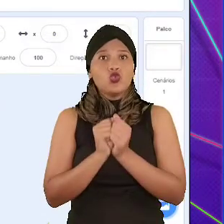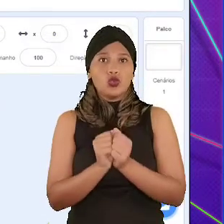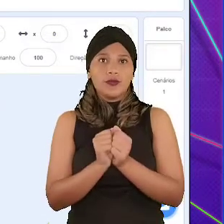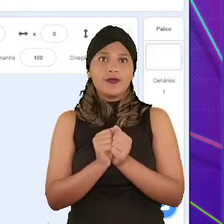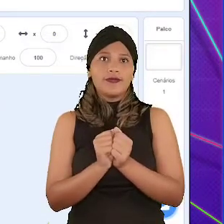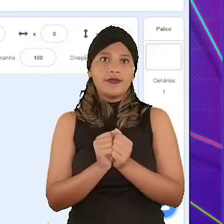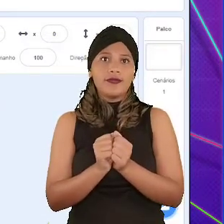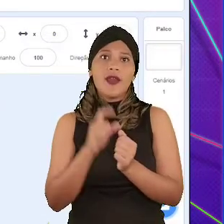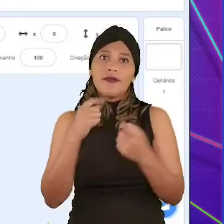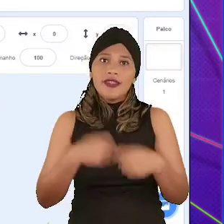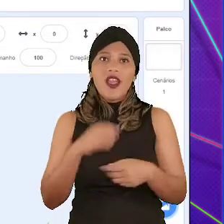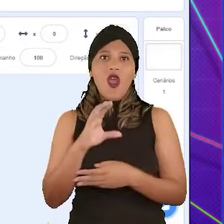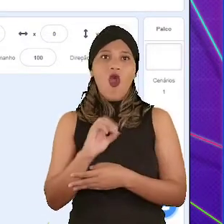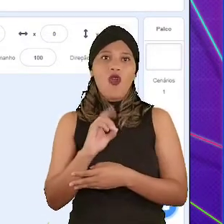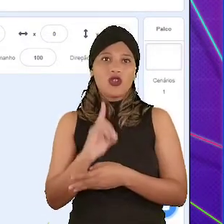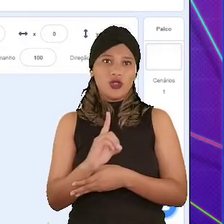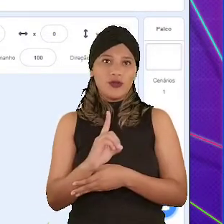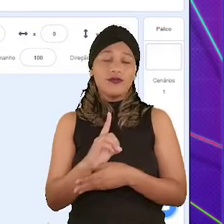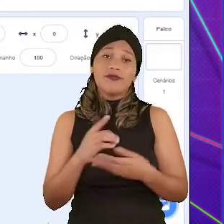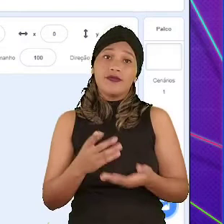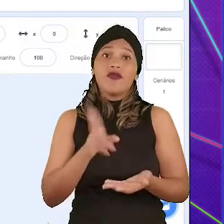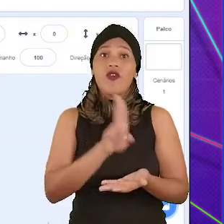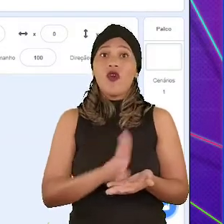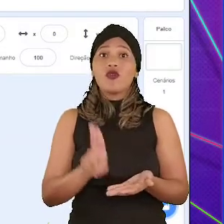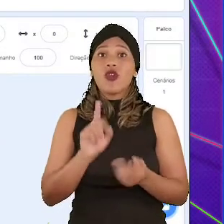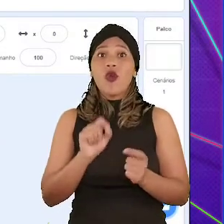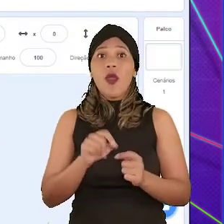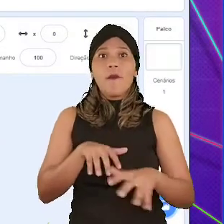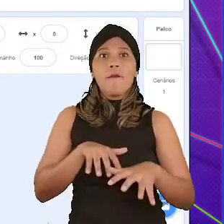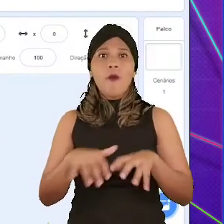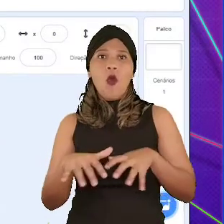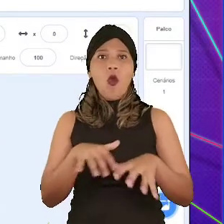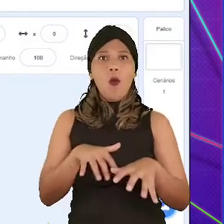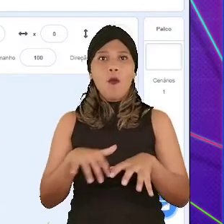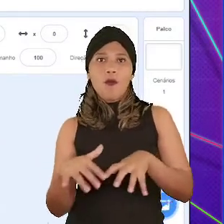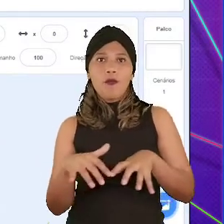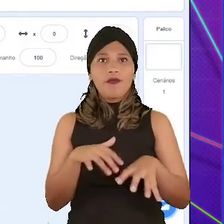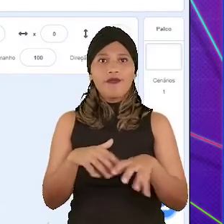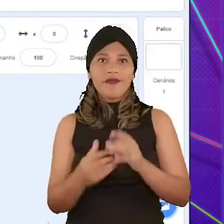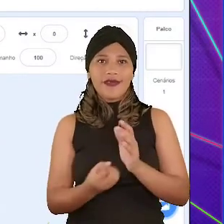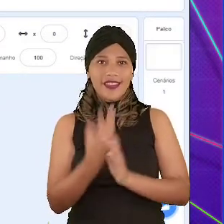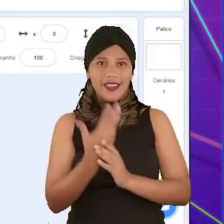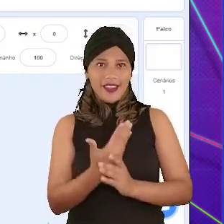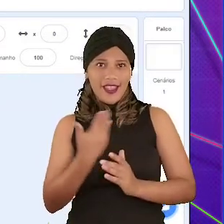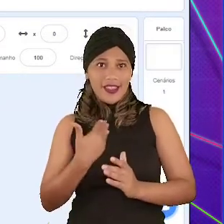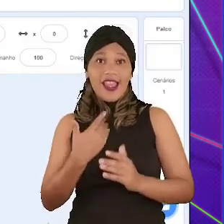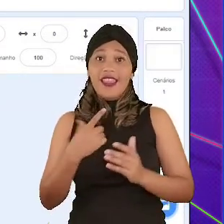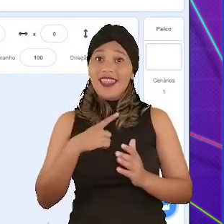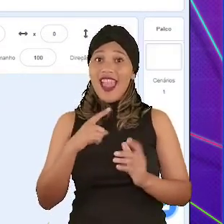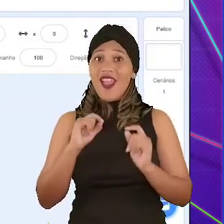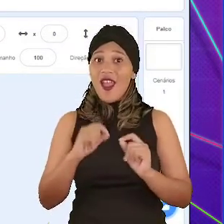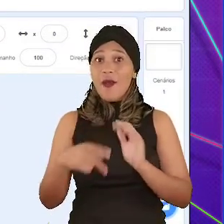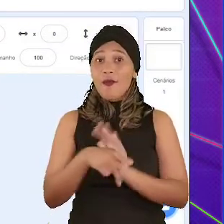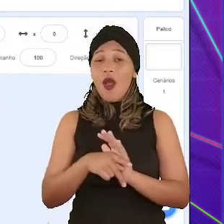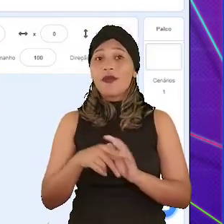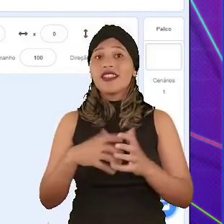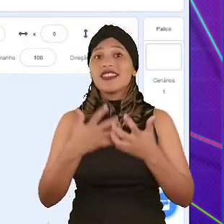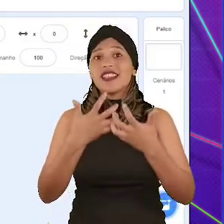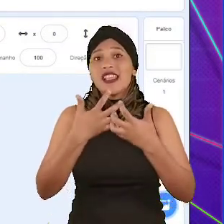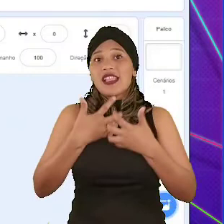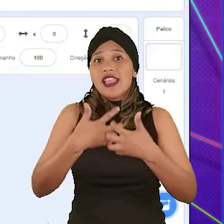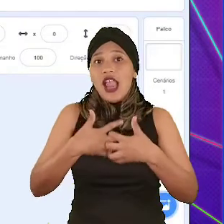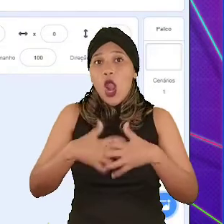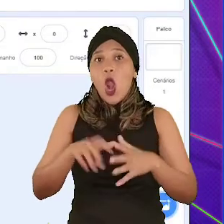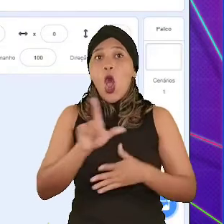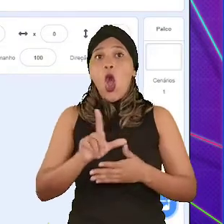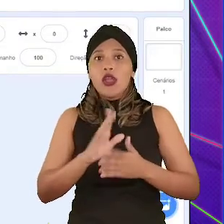vamos agora juntar isso que a gente viu um código para isso vamos utilizar o código de movimentação que queremos mais cedo temos aqui